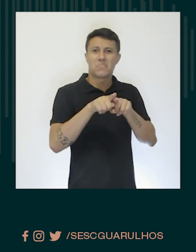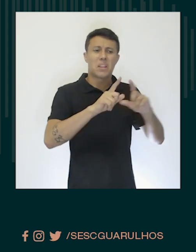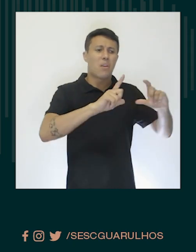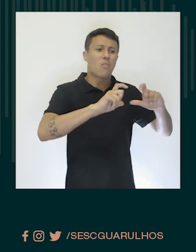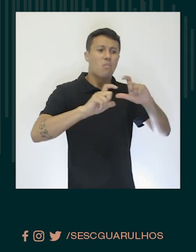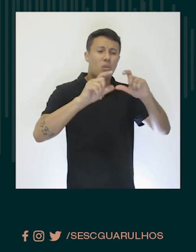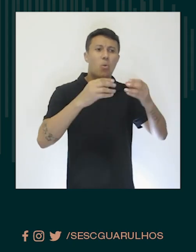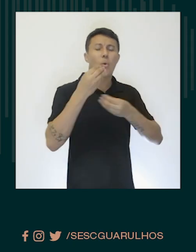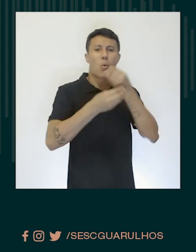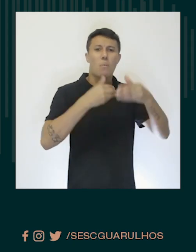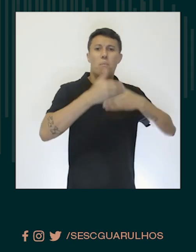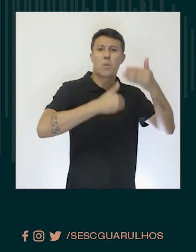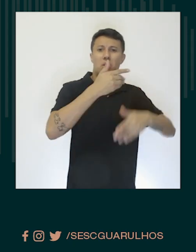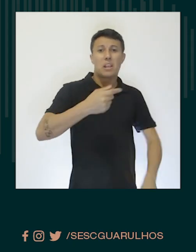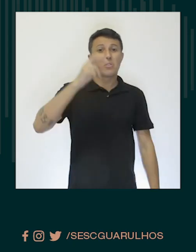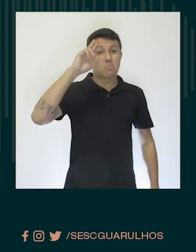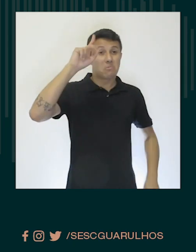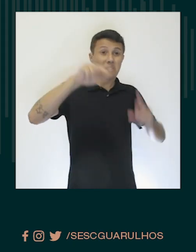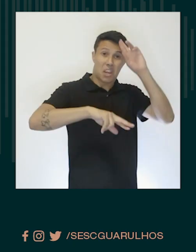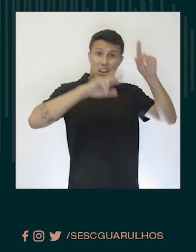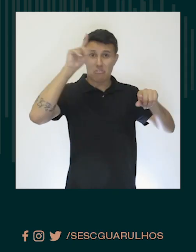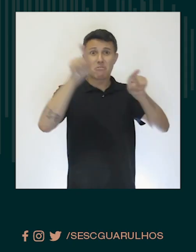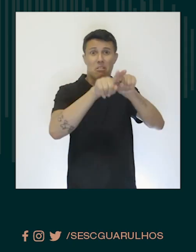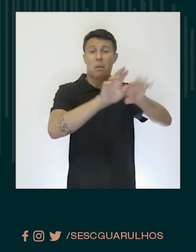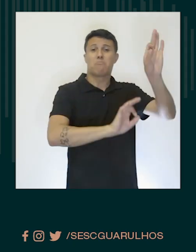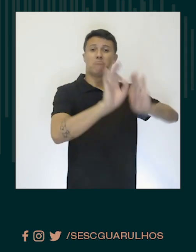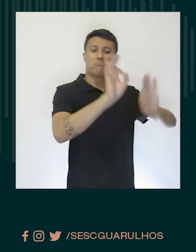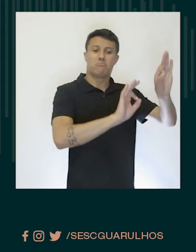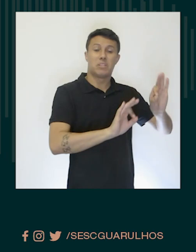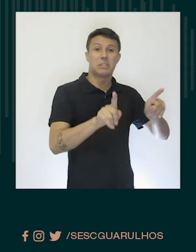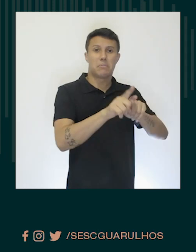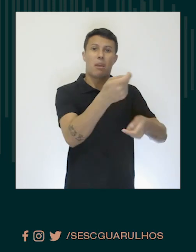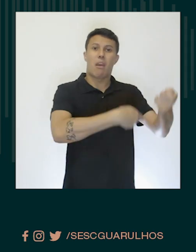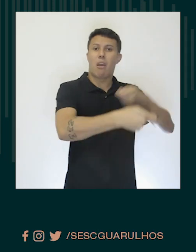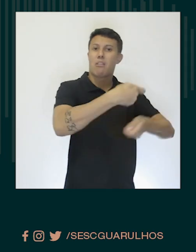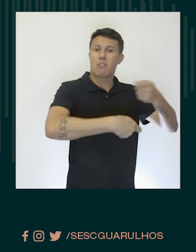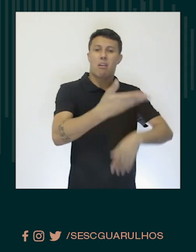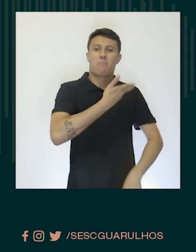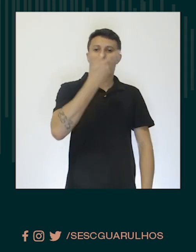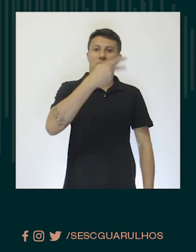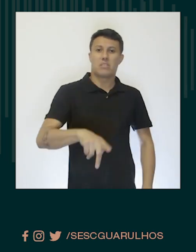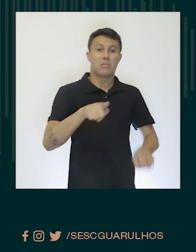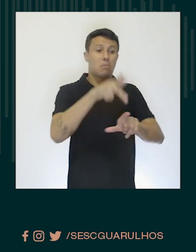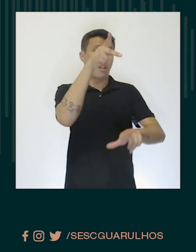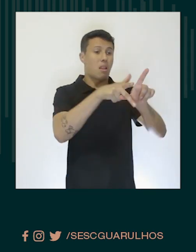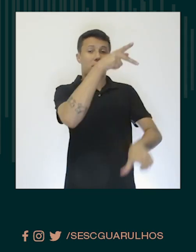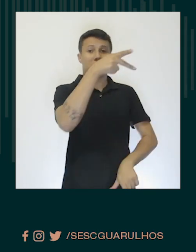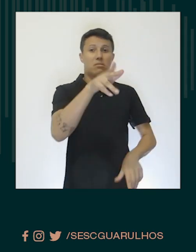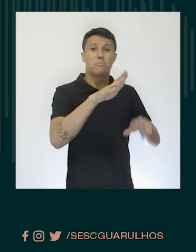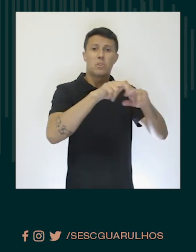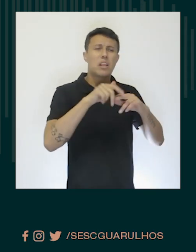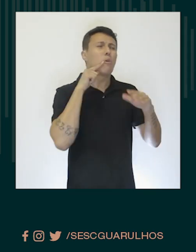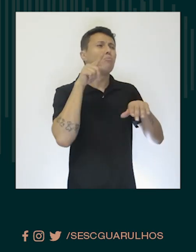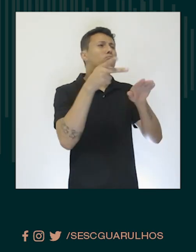sobre fotografia, processo criativo, produção e business com amigos deles na live dele.